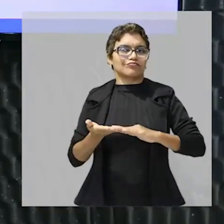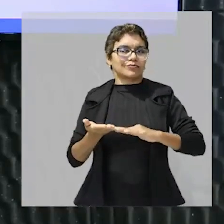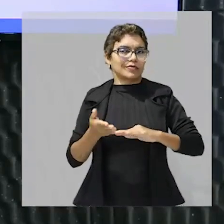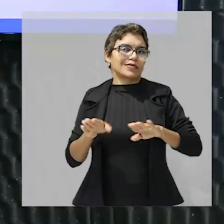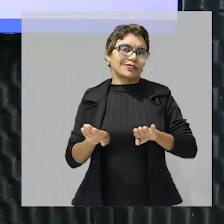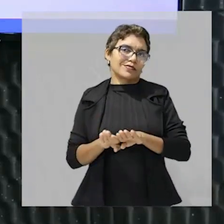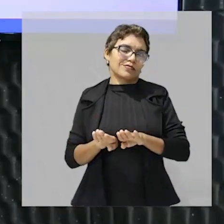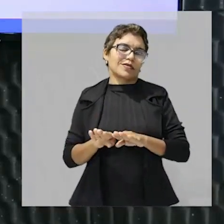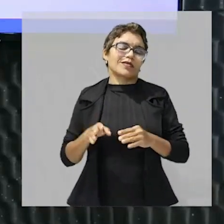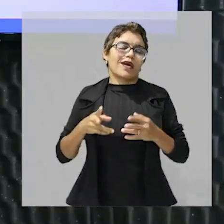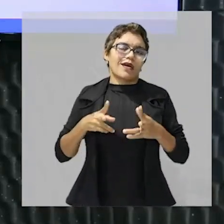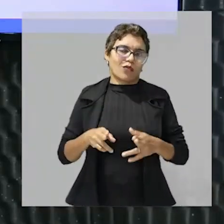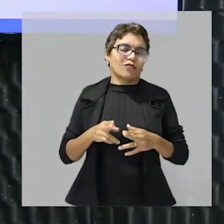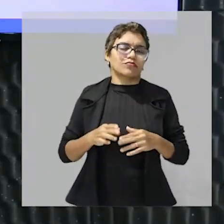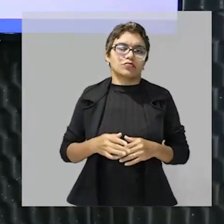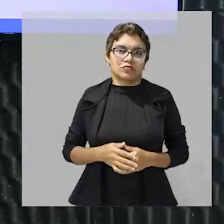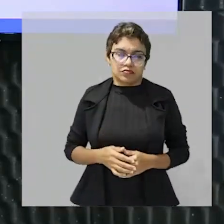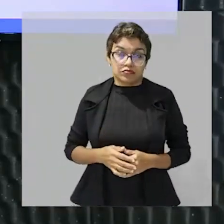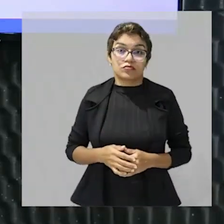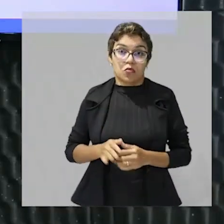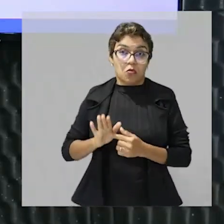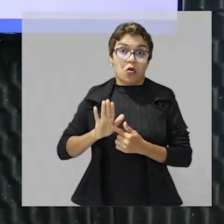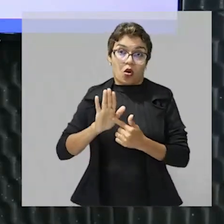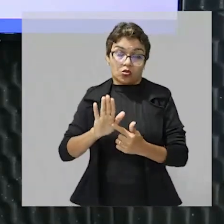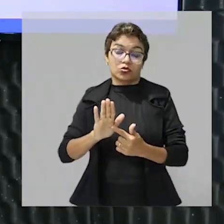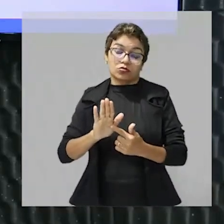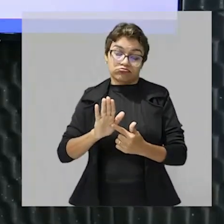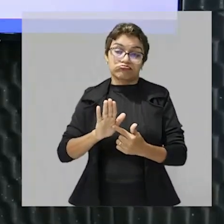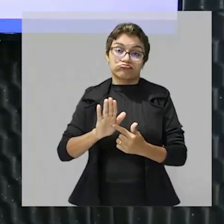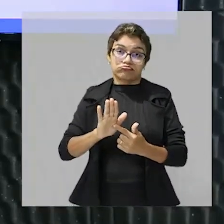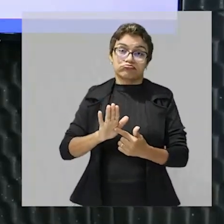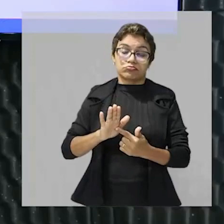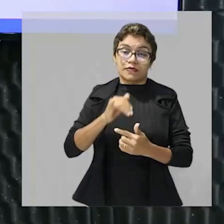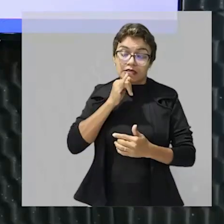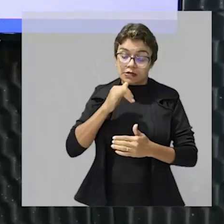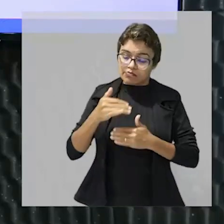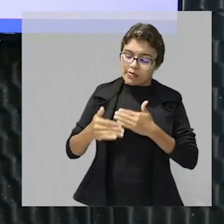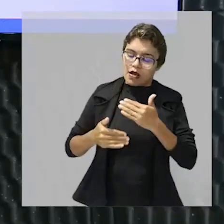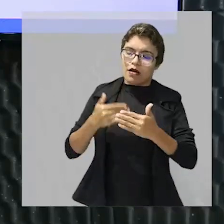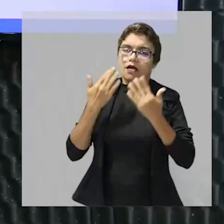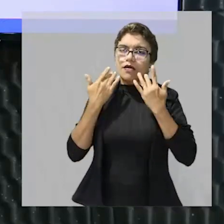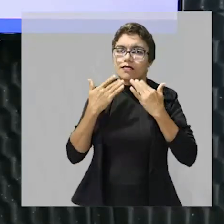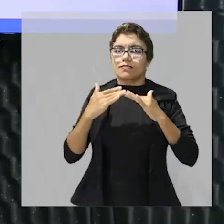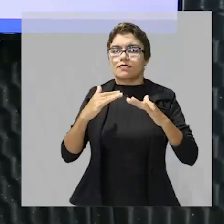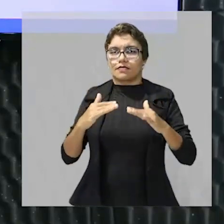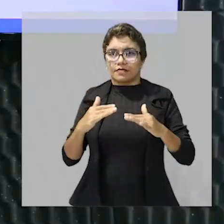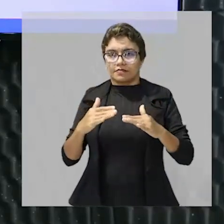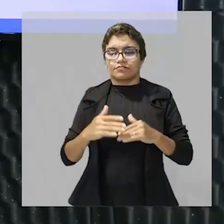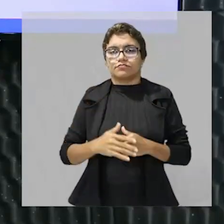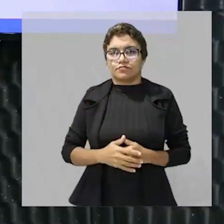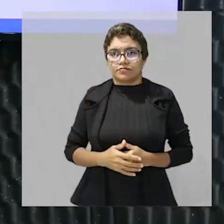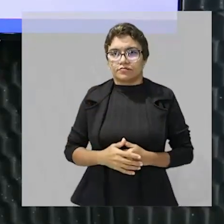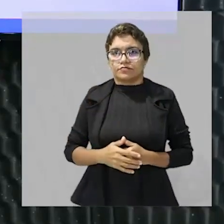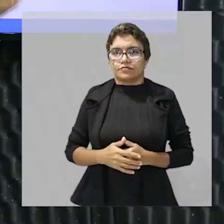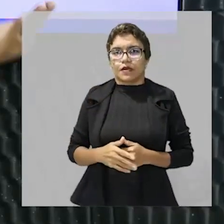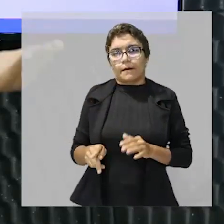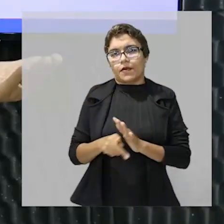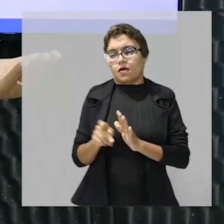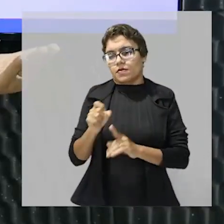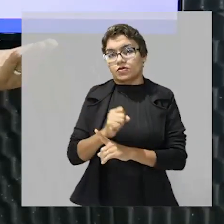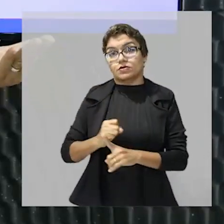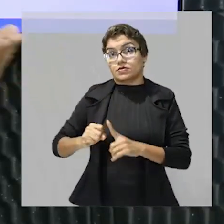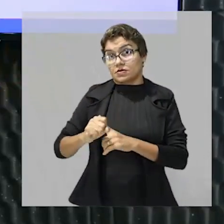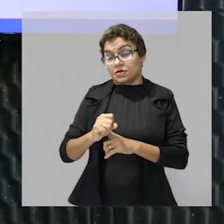A arte contemporânea ela vai refletir exatamente um processo natural da demanda social que você